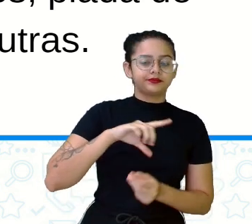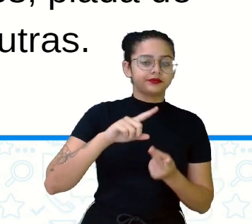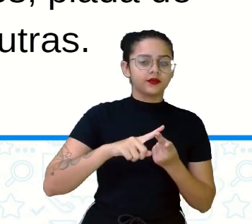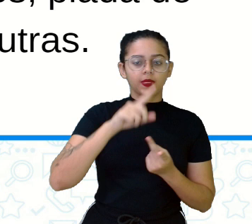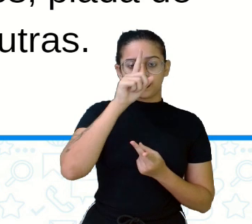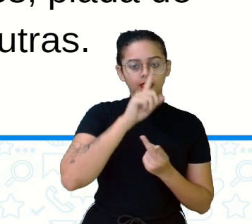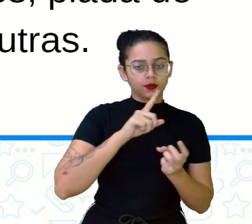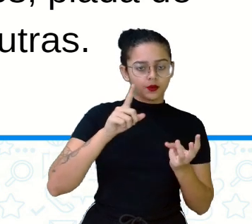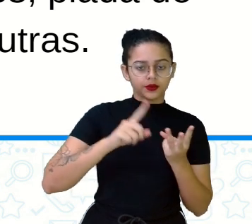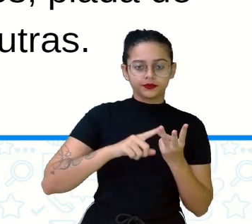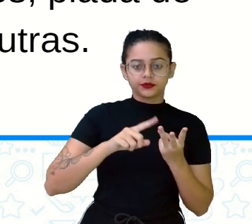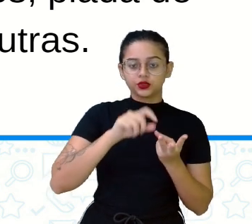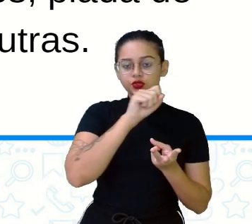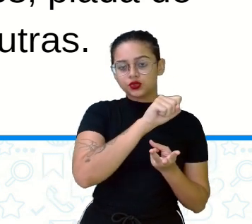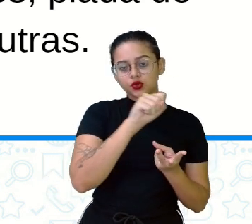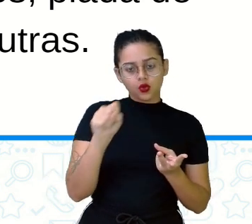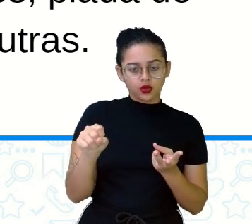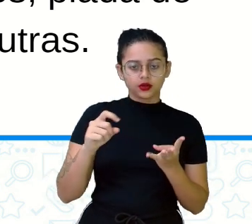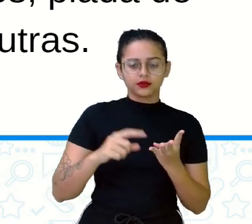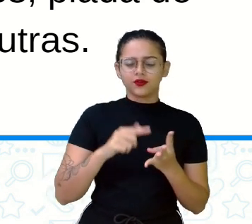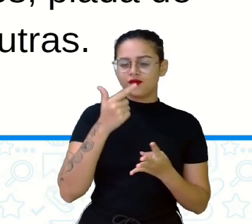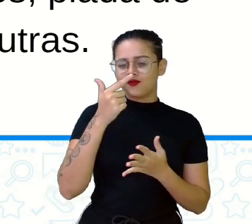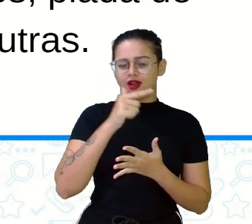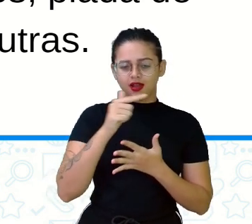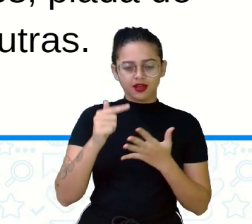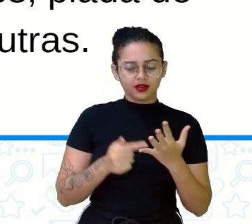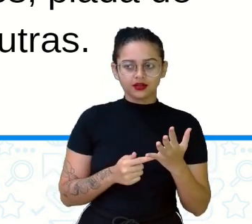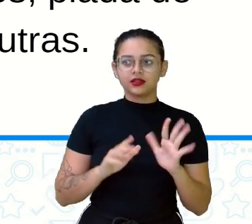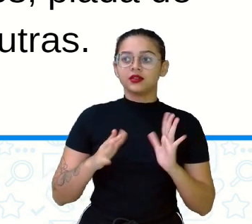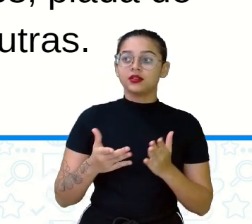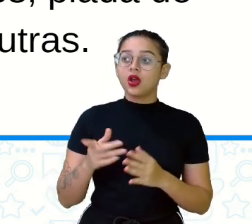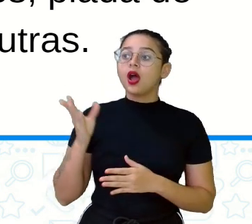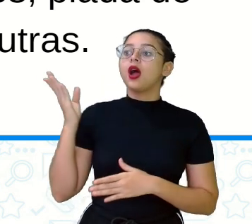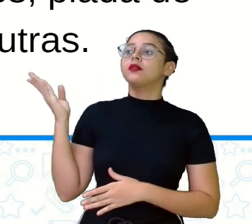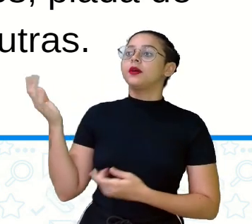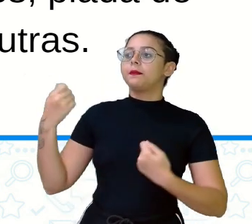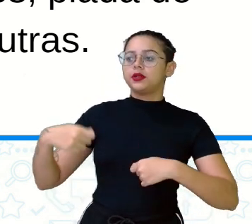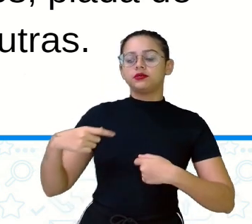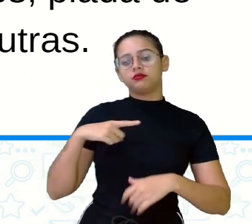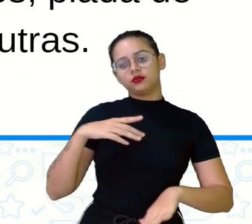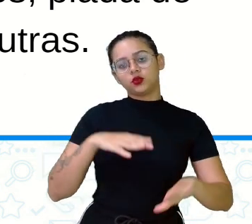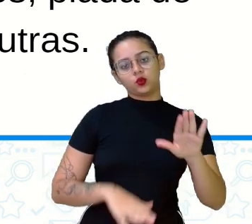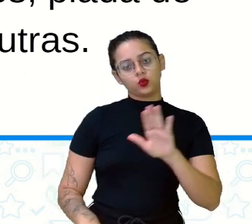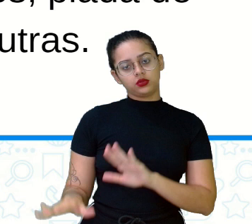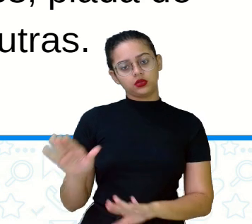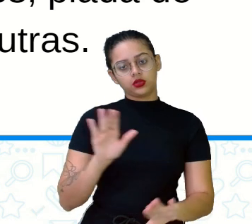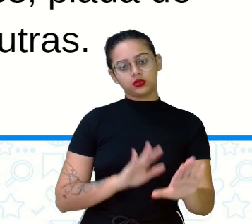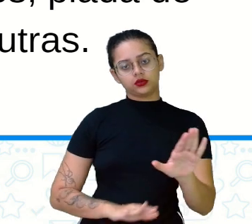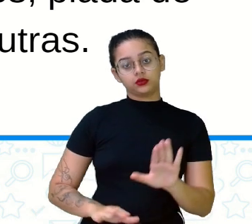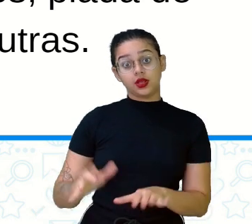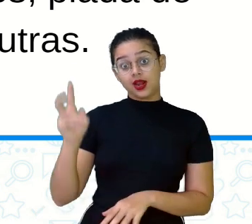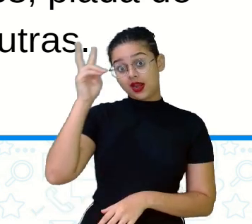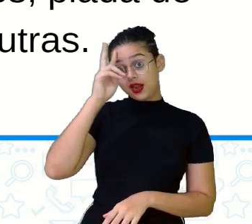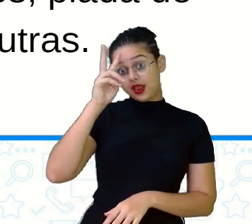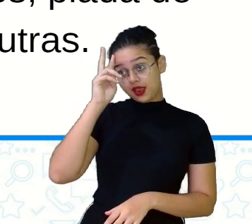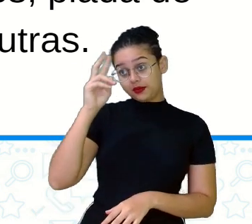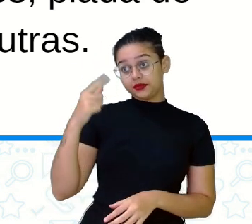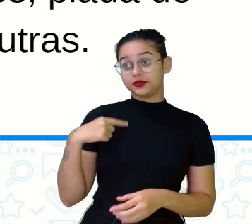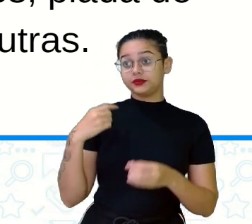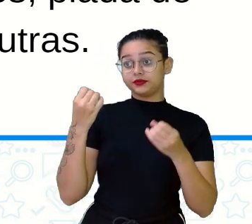de sogra, dentre outras. É aí, pessoal, que nós precisamos ter cuidado. Lembram que no